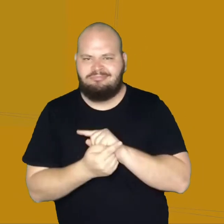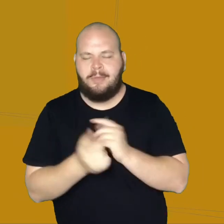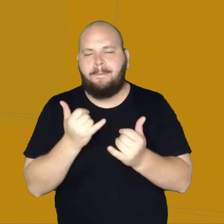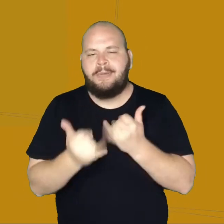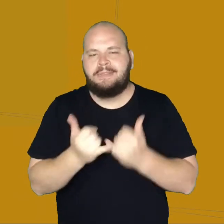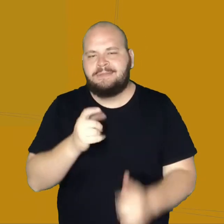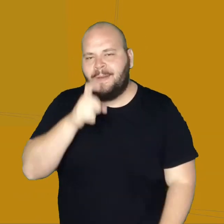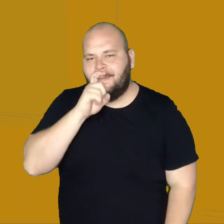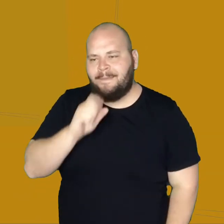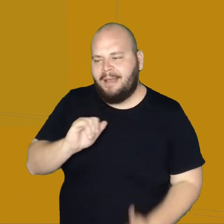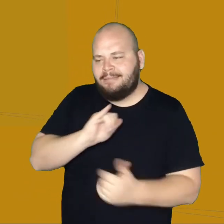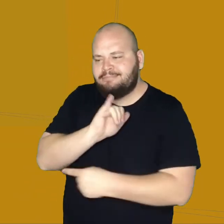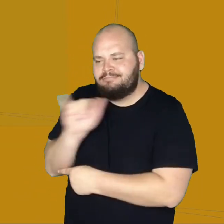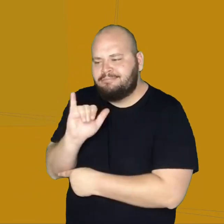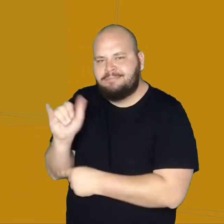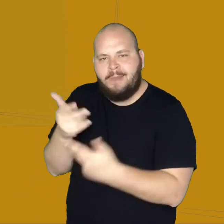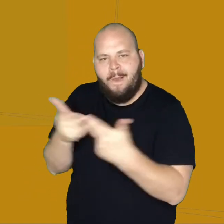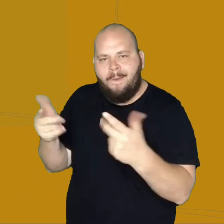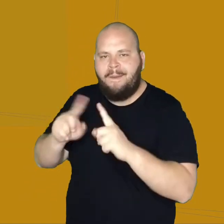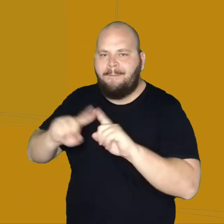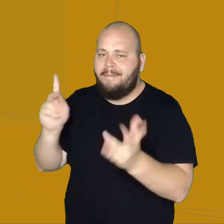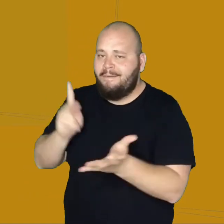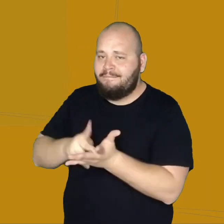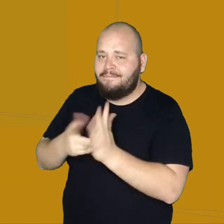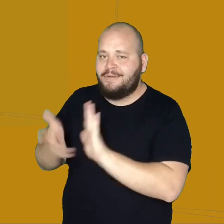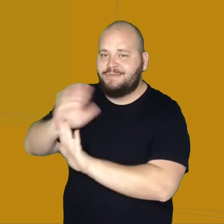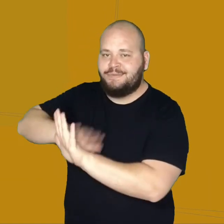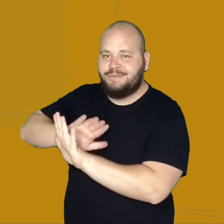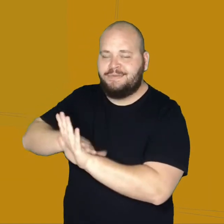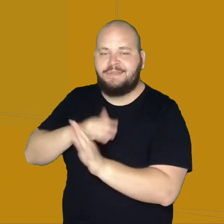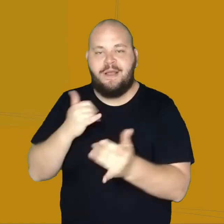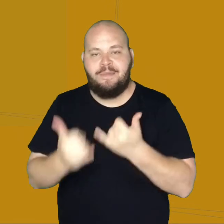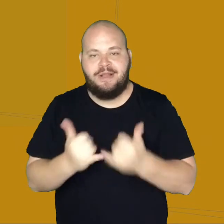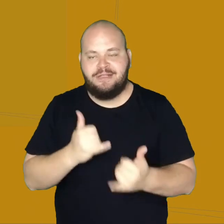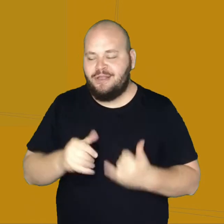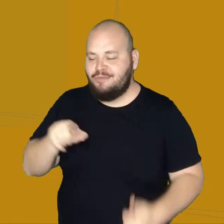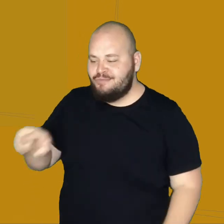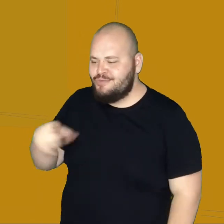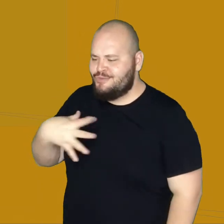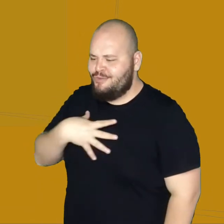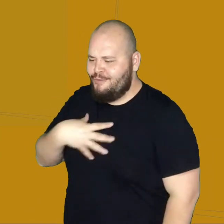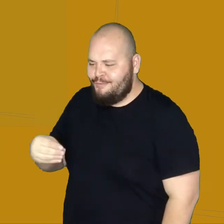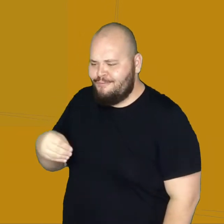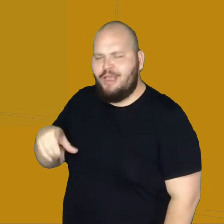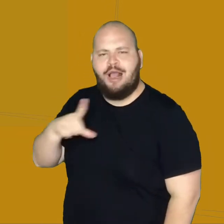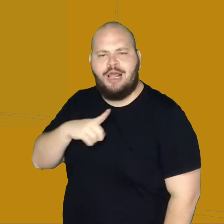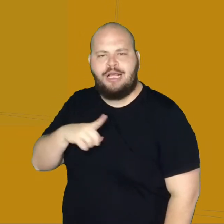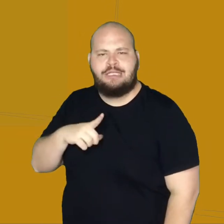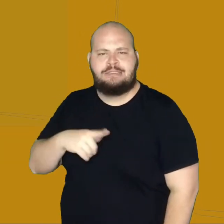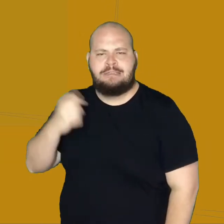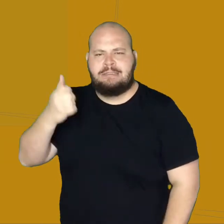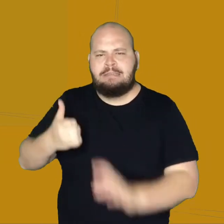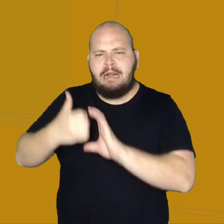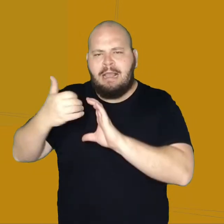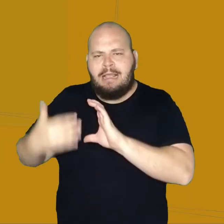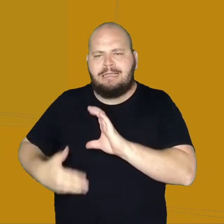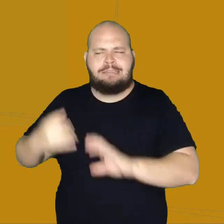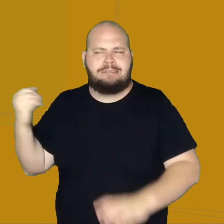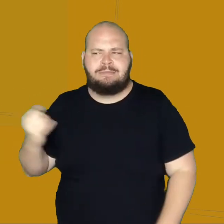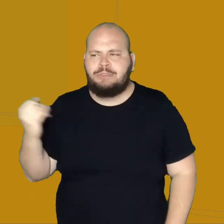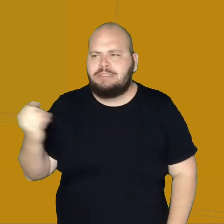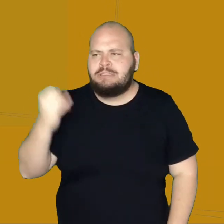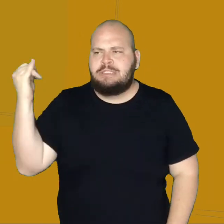pelas tantas, o vigário, confuso com a internação de um dos jovens da vila, menciona a Torre de Babel. Eu vou ler um pouquinho